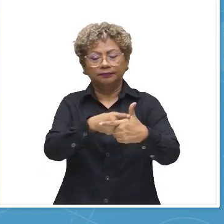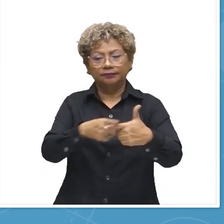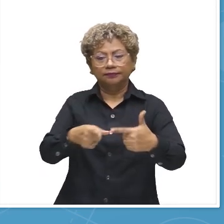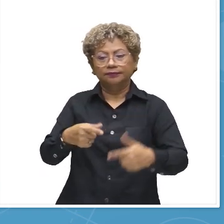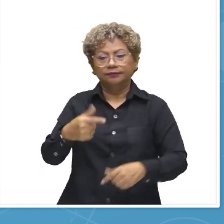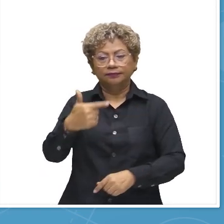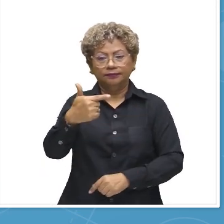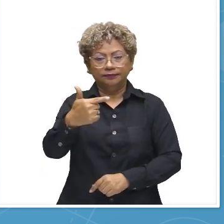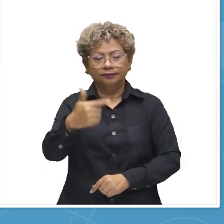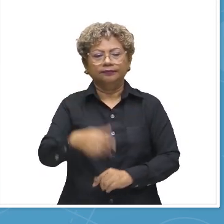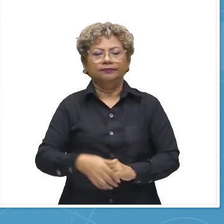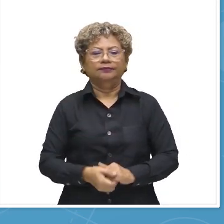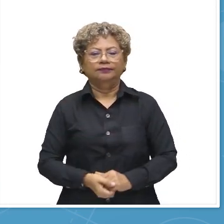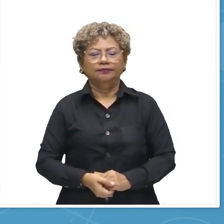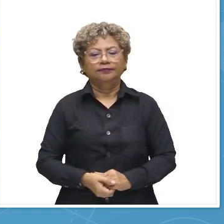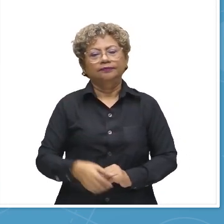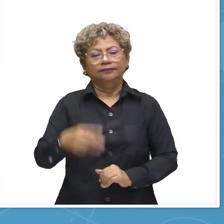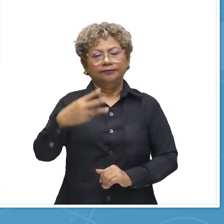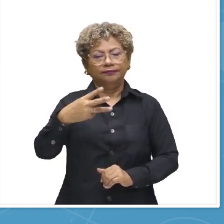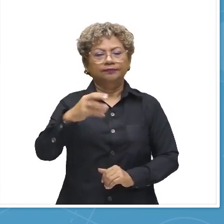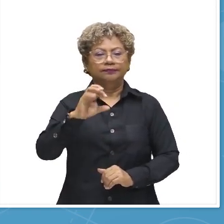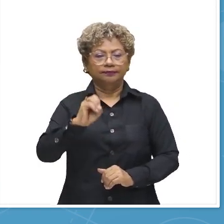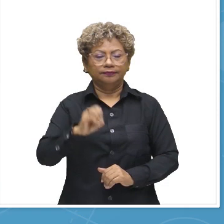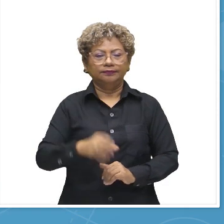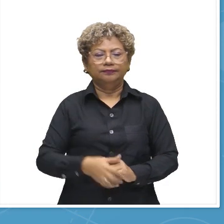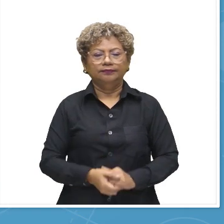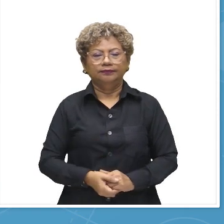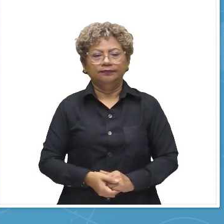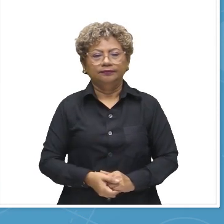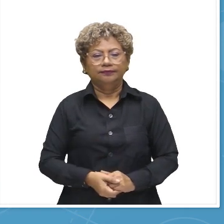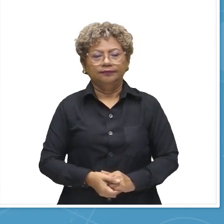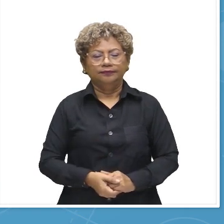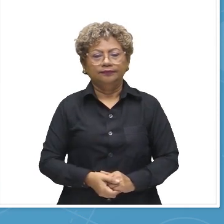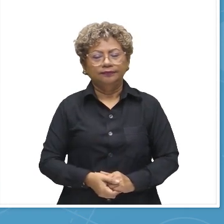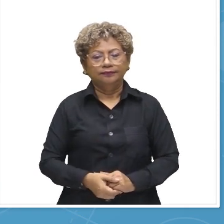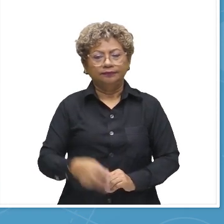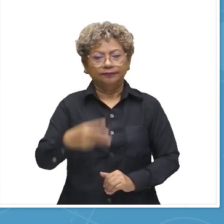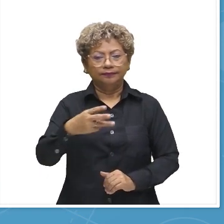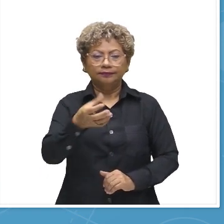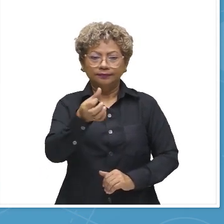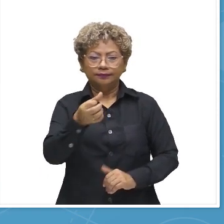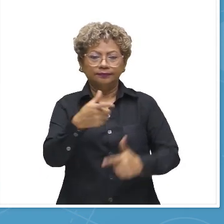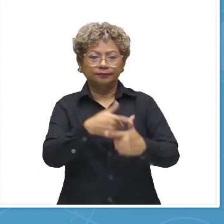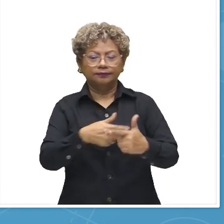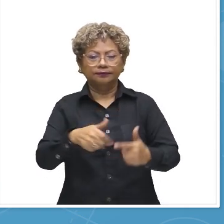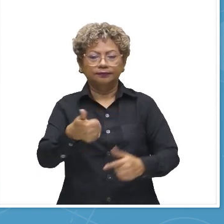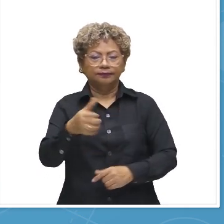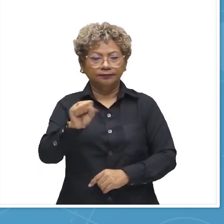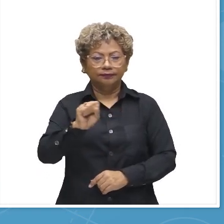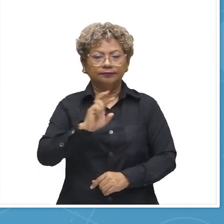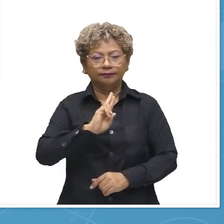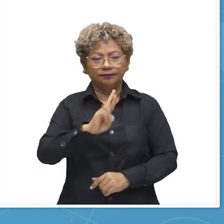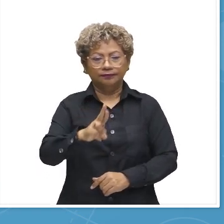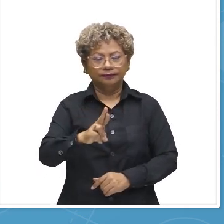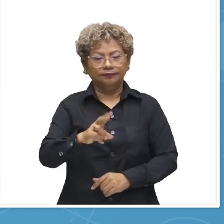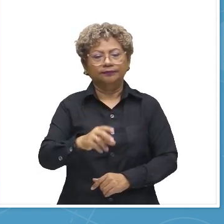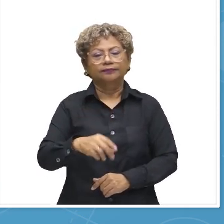60 dividido por 2 deu 30. 36 dividido por 2 deu